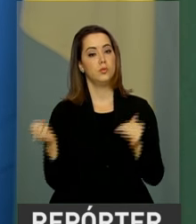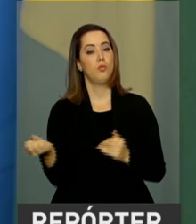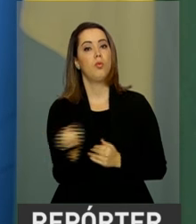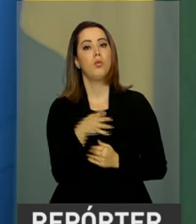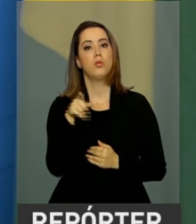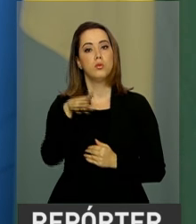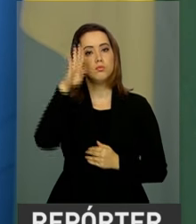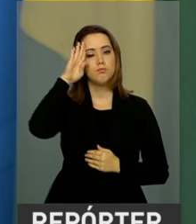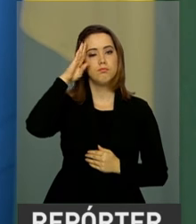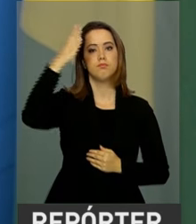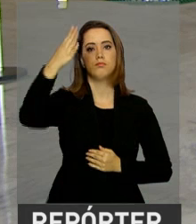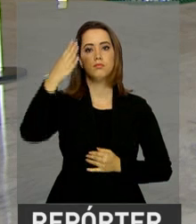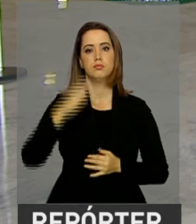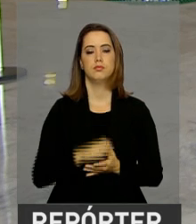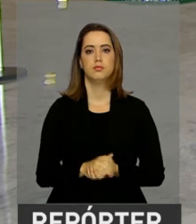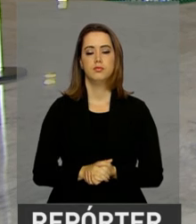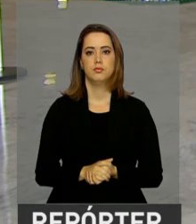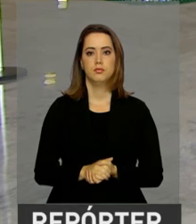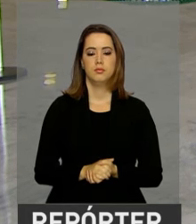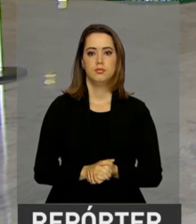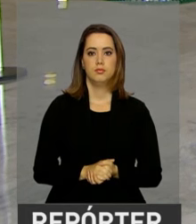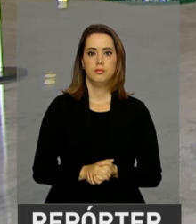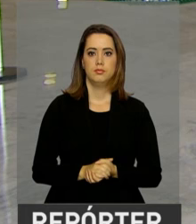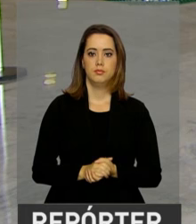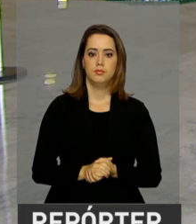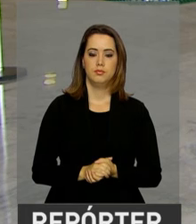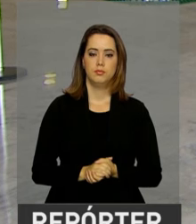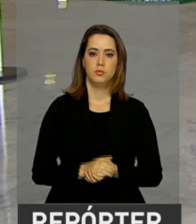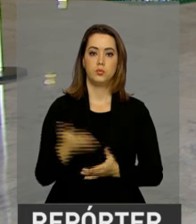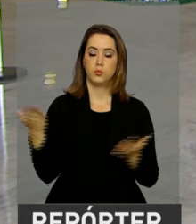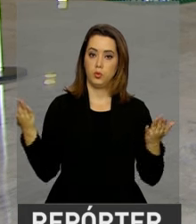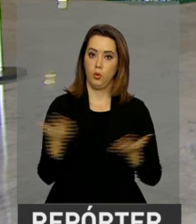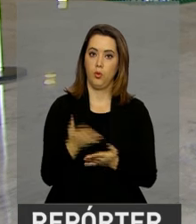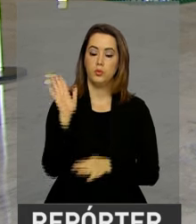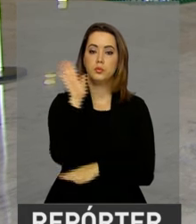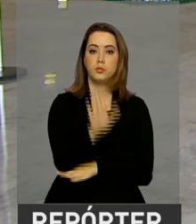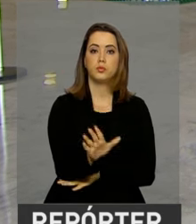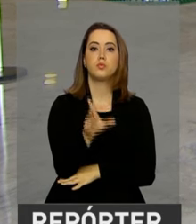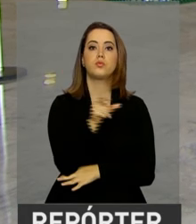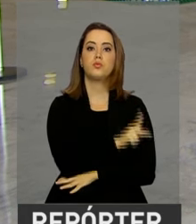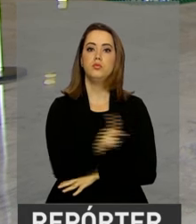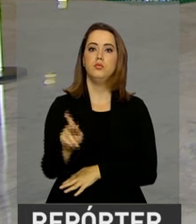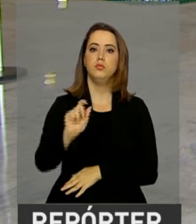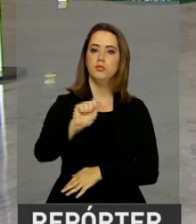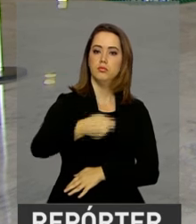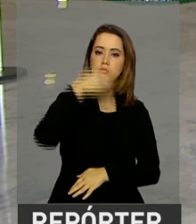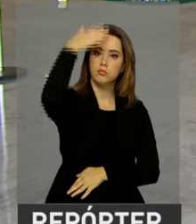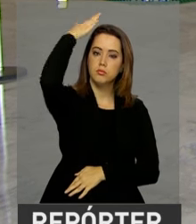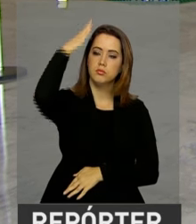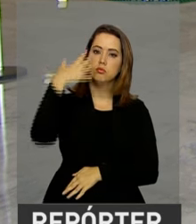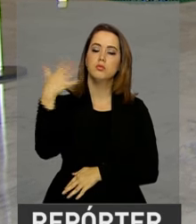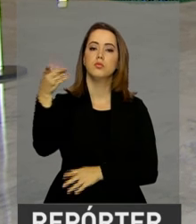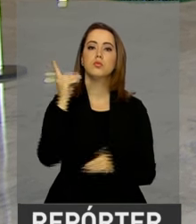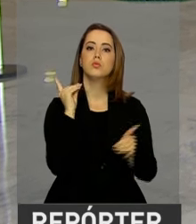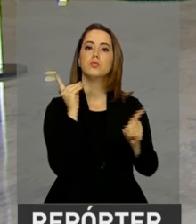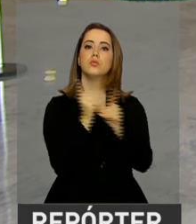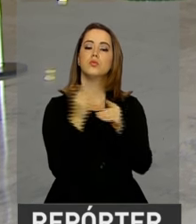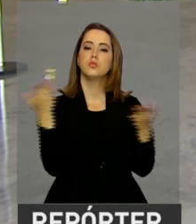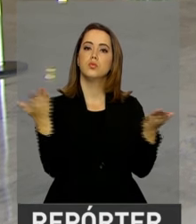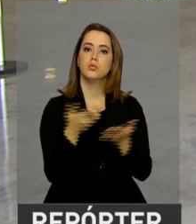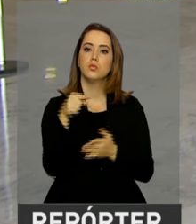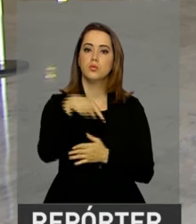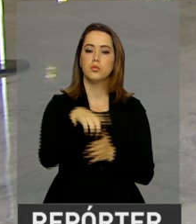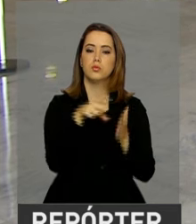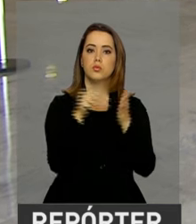nossos oficiais. E, Leandro, hoje à tarde, o presidente em exercício Michel Temer recebe aqui no Palácio do